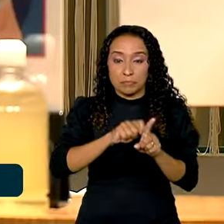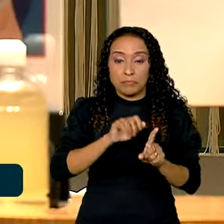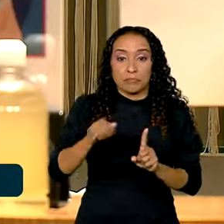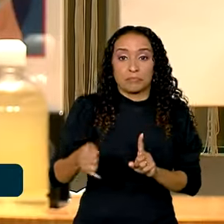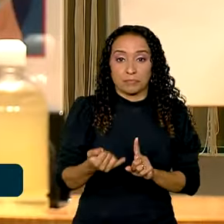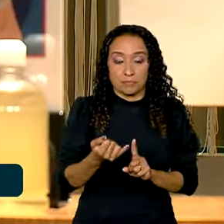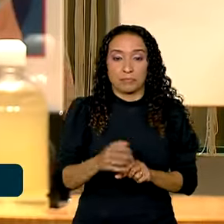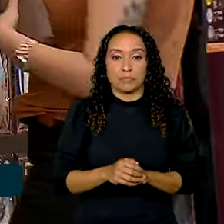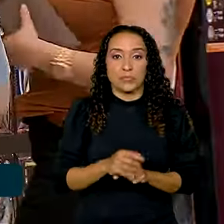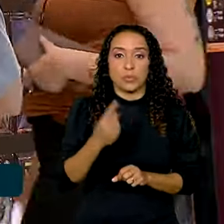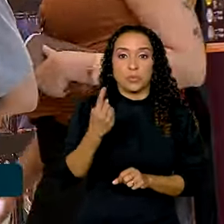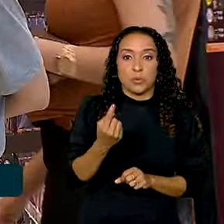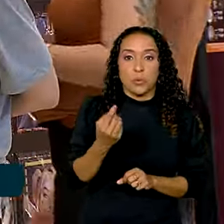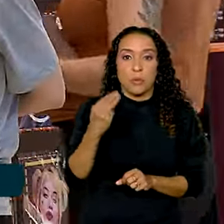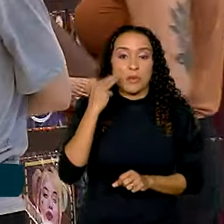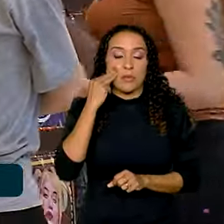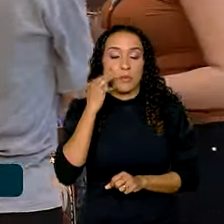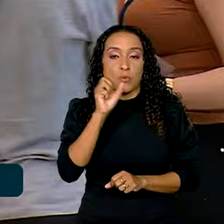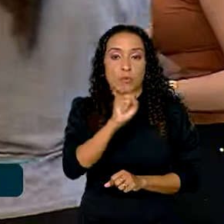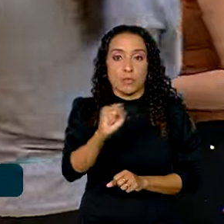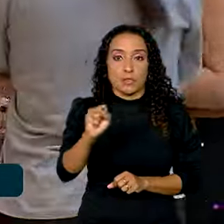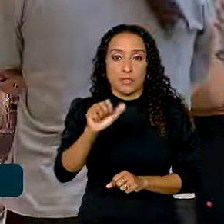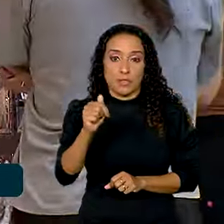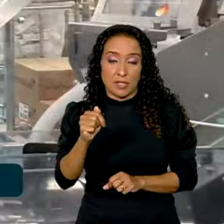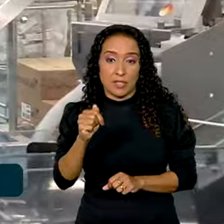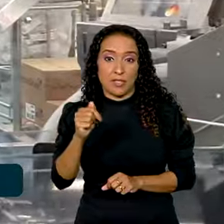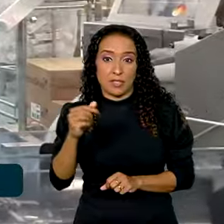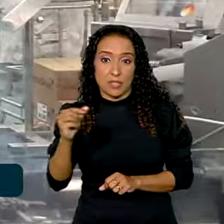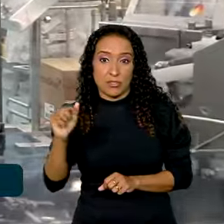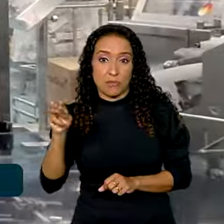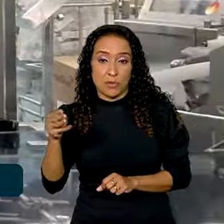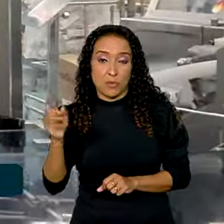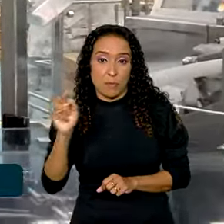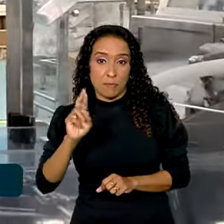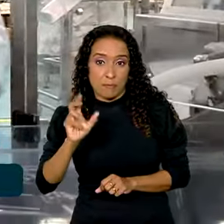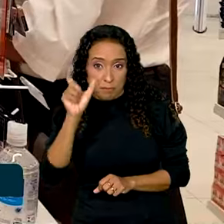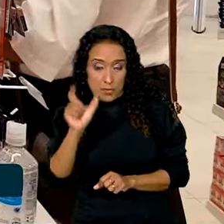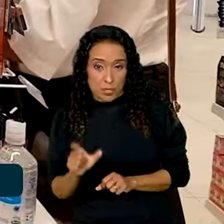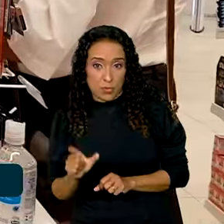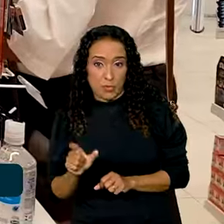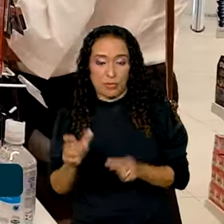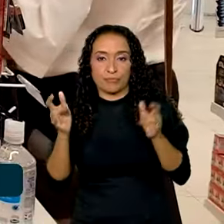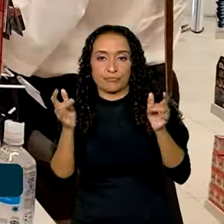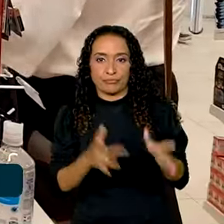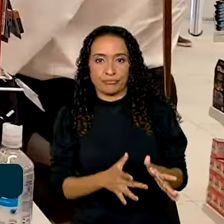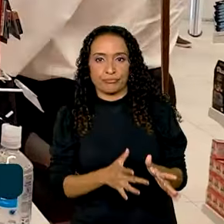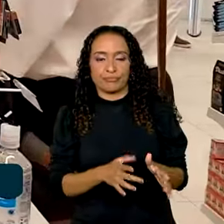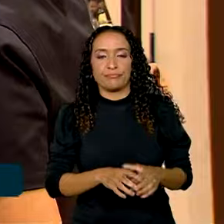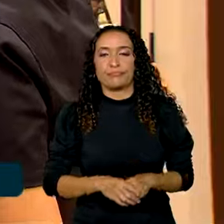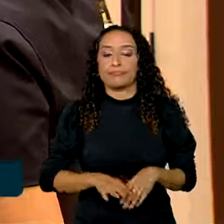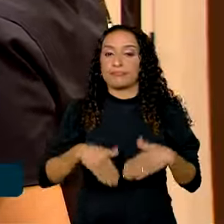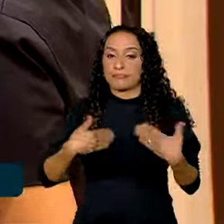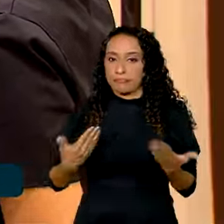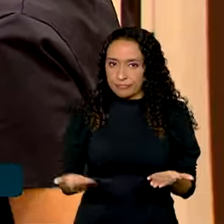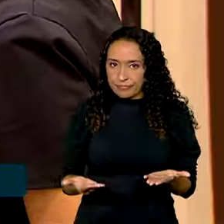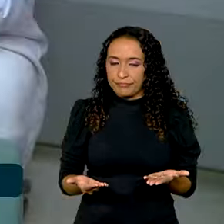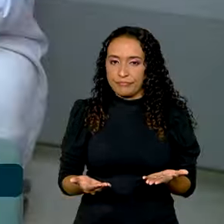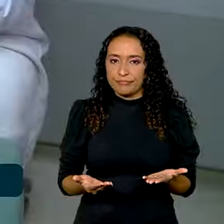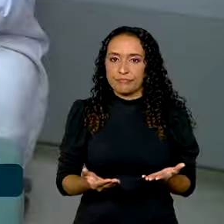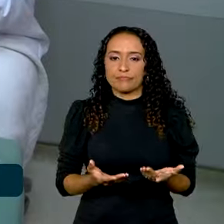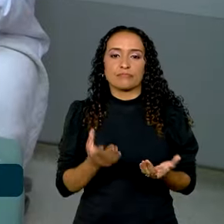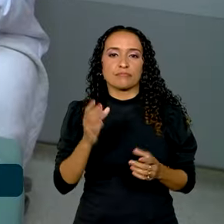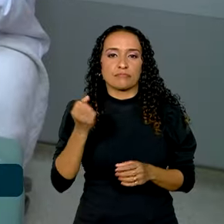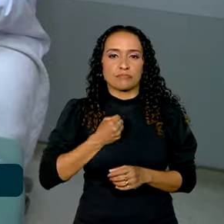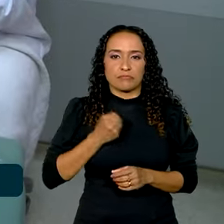janeiro. 1 milhão e 887 mil pessoas foram dispensadas. Com isso, o saldo foi